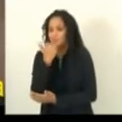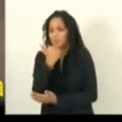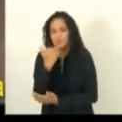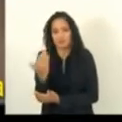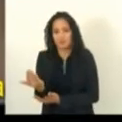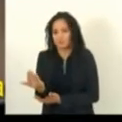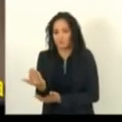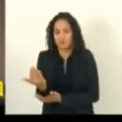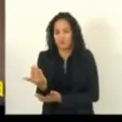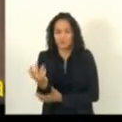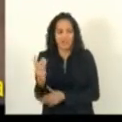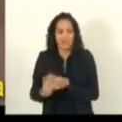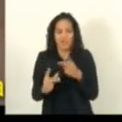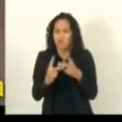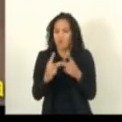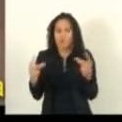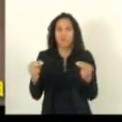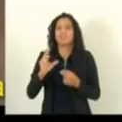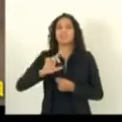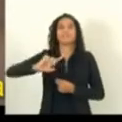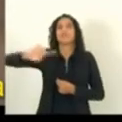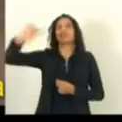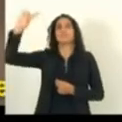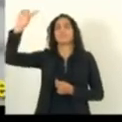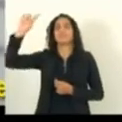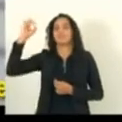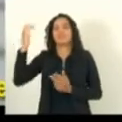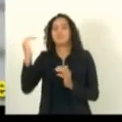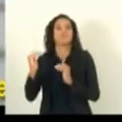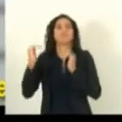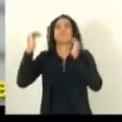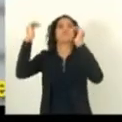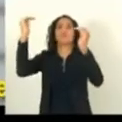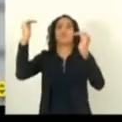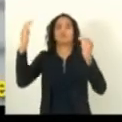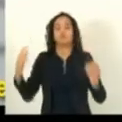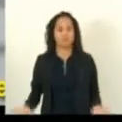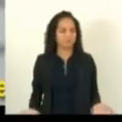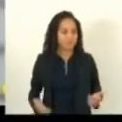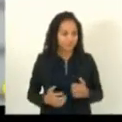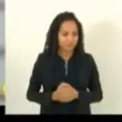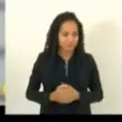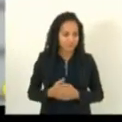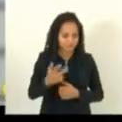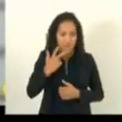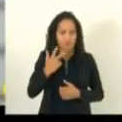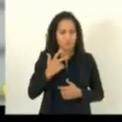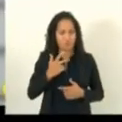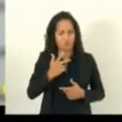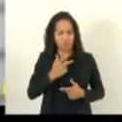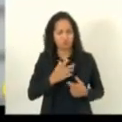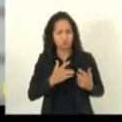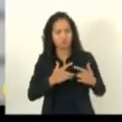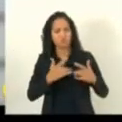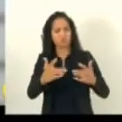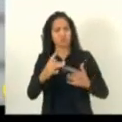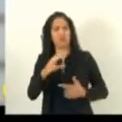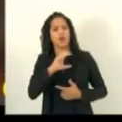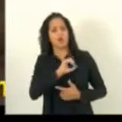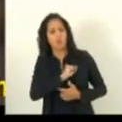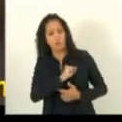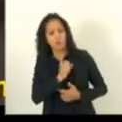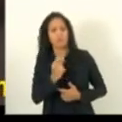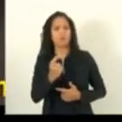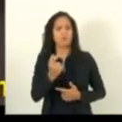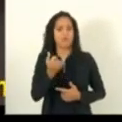é um presente de Deus, é uma, sabe, uma coisa sublime. Eu, quando eu vou doar lá, eu vou doar com amor, então o meu sangue está levando uma energia